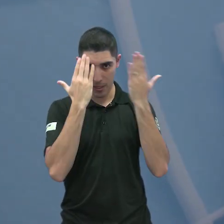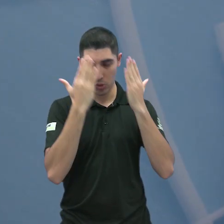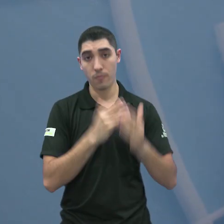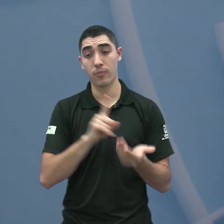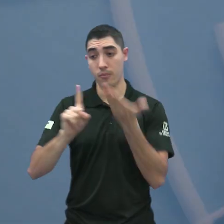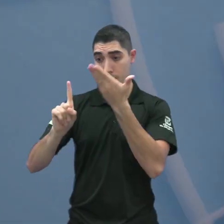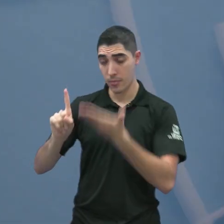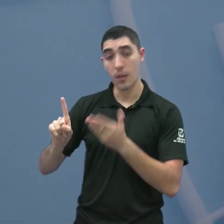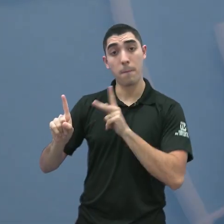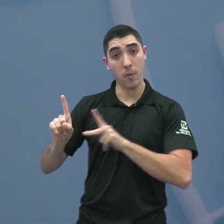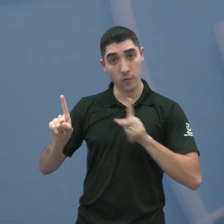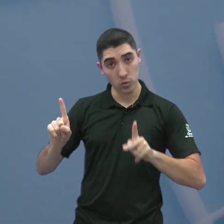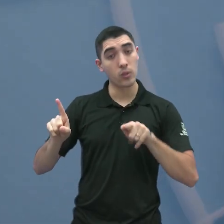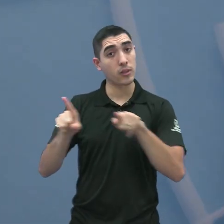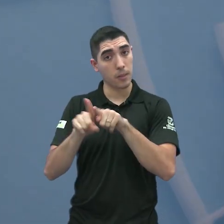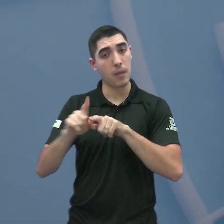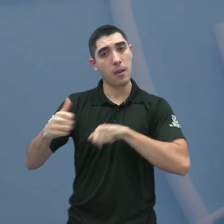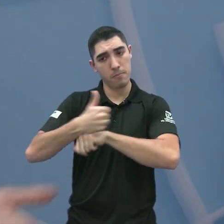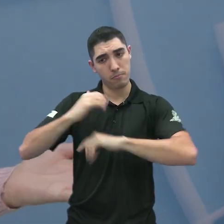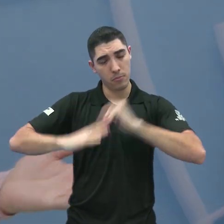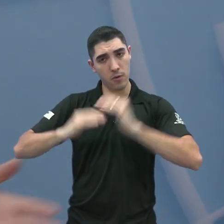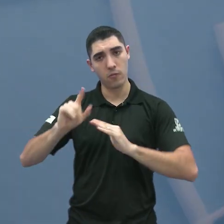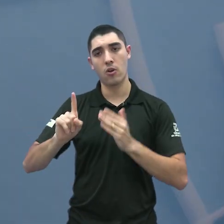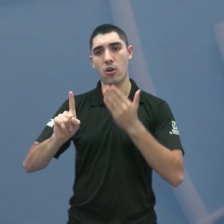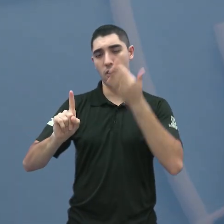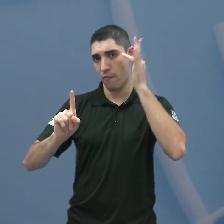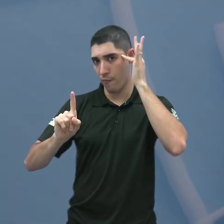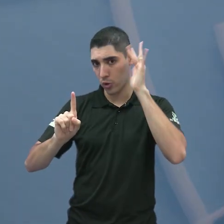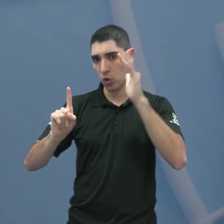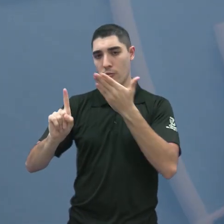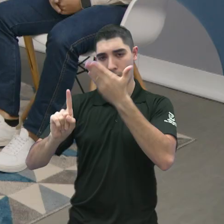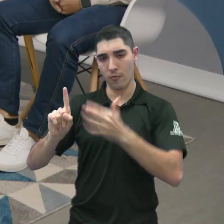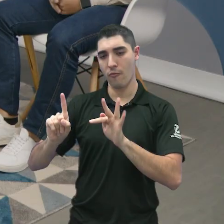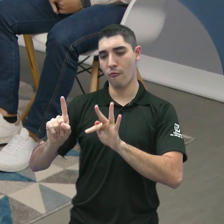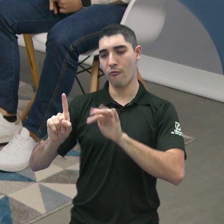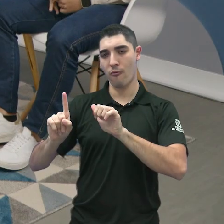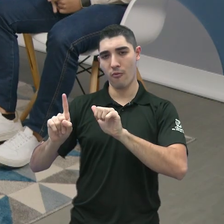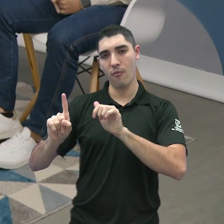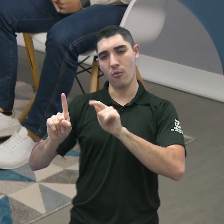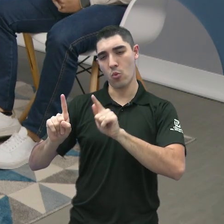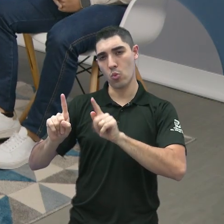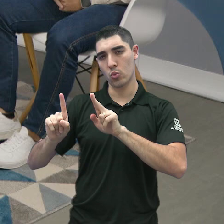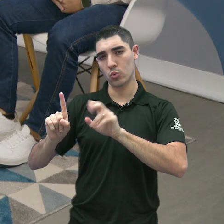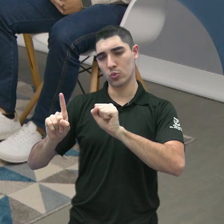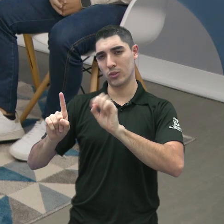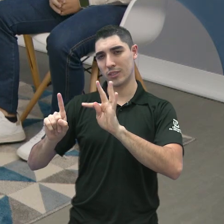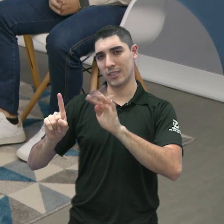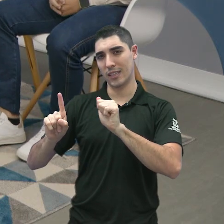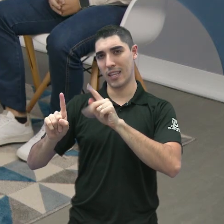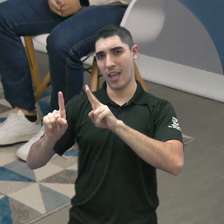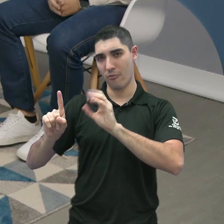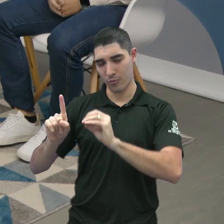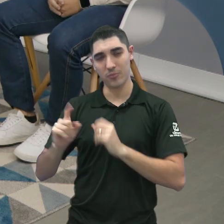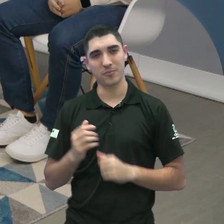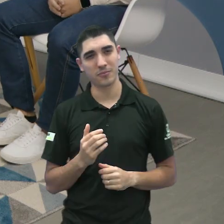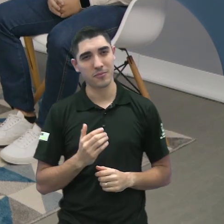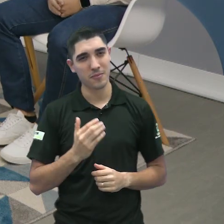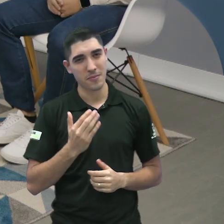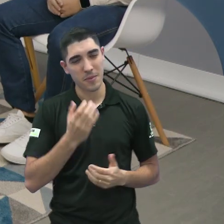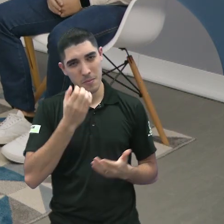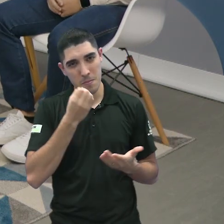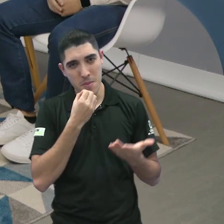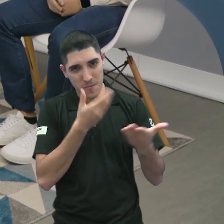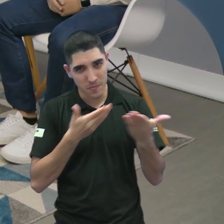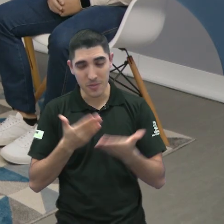filósofo e professor Gustavo Rigueira. Sejam muito bem-vindos os dois. Obrigada. Obrigado pelo convite. Gustavo, quero começar com